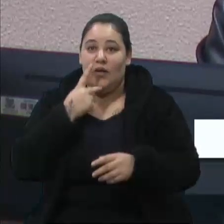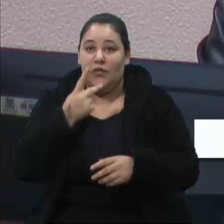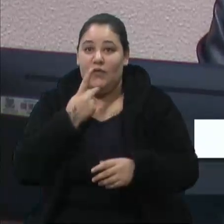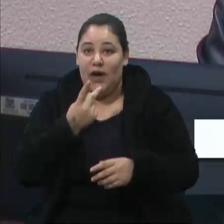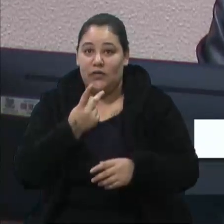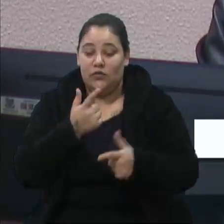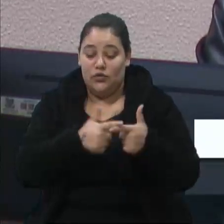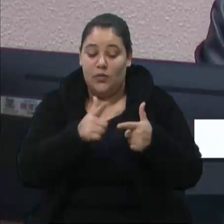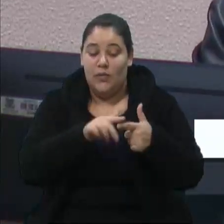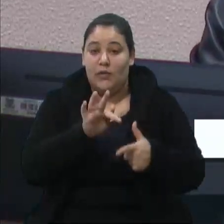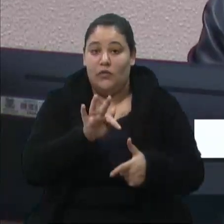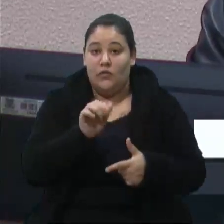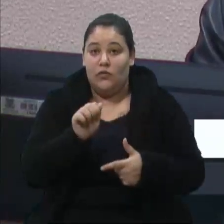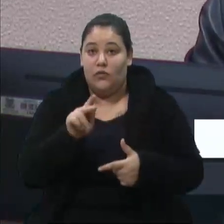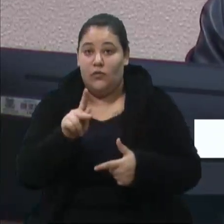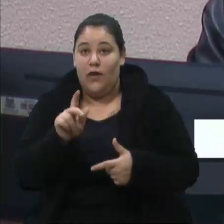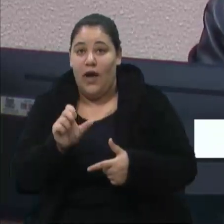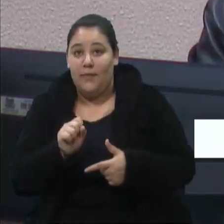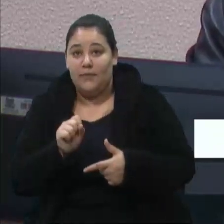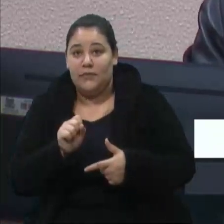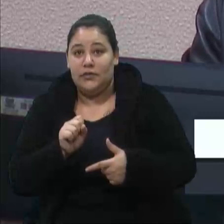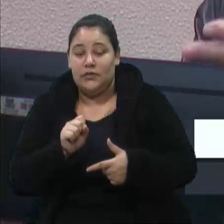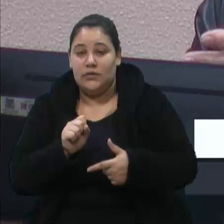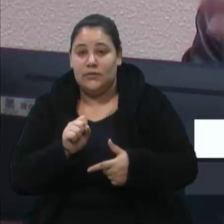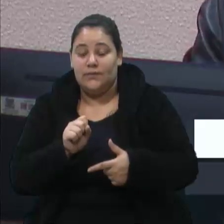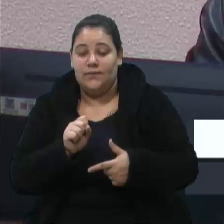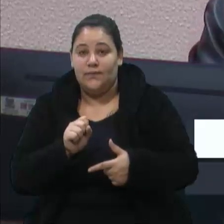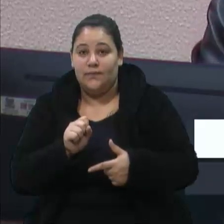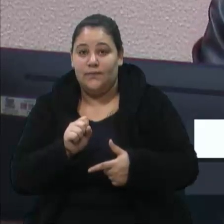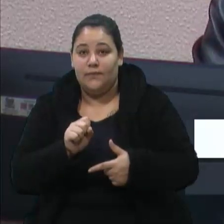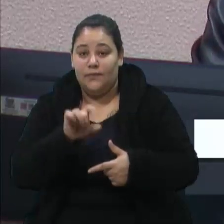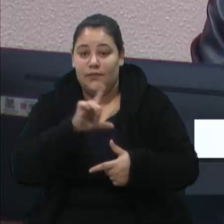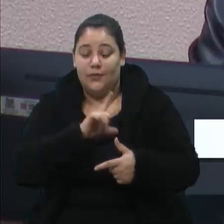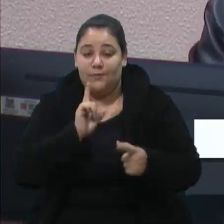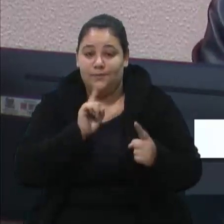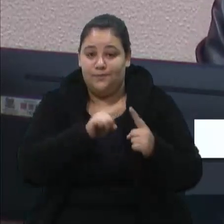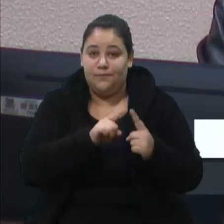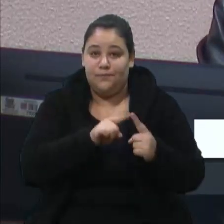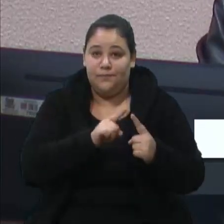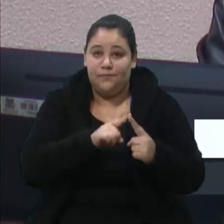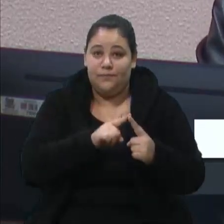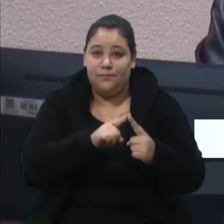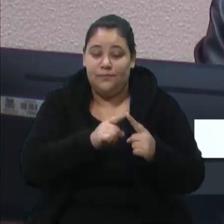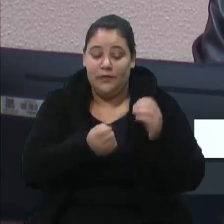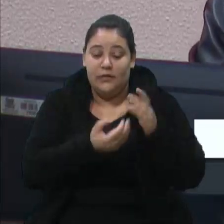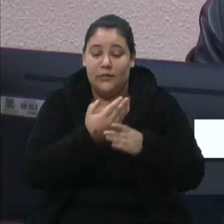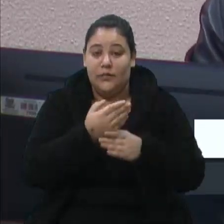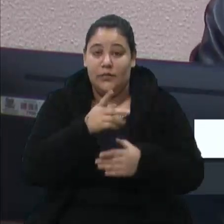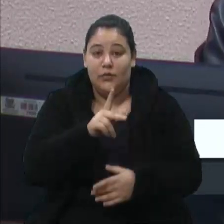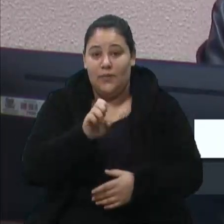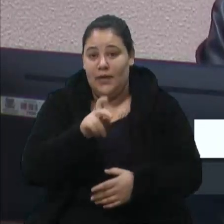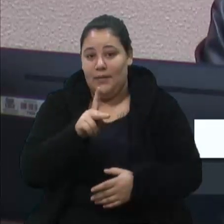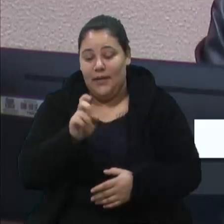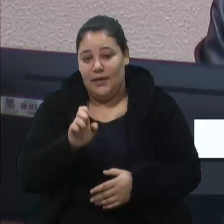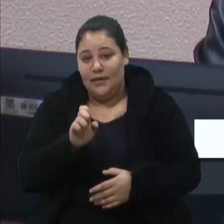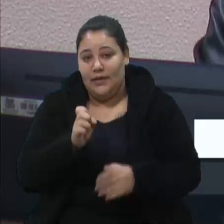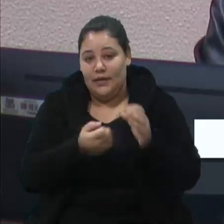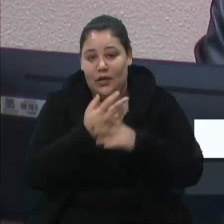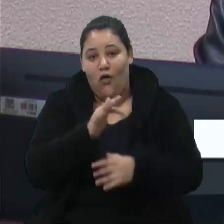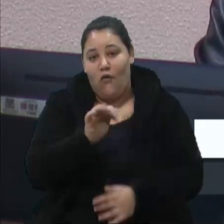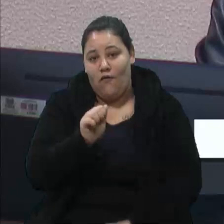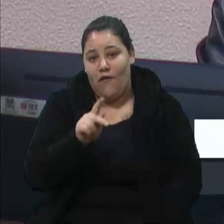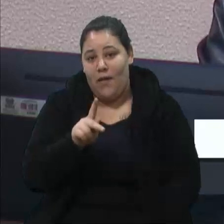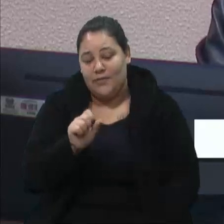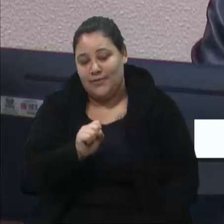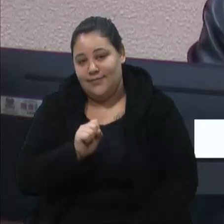onde chegou era o prefeito Pepe Vargas, que foi o que fez o FAPES. Em 2001 ele era prefeito. E ele